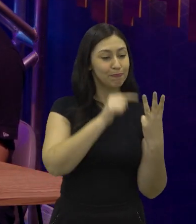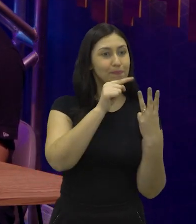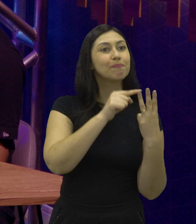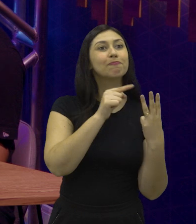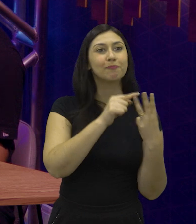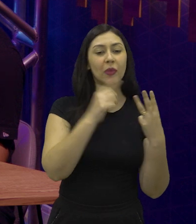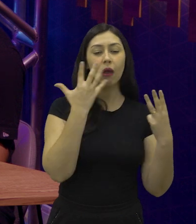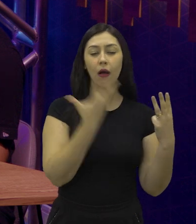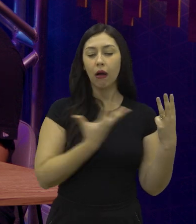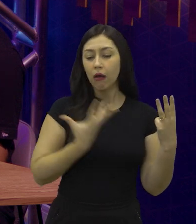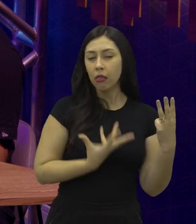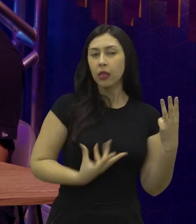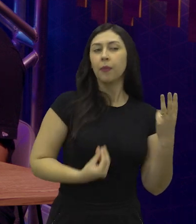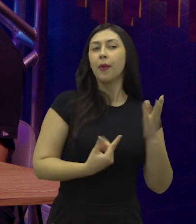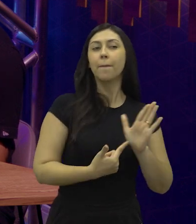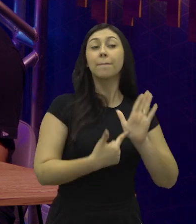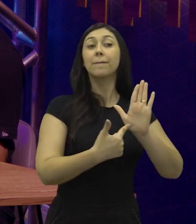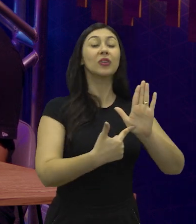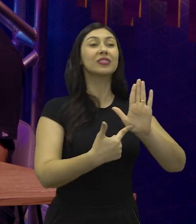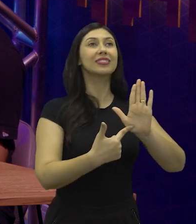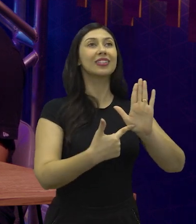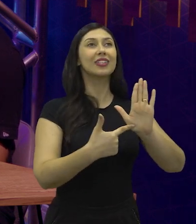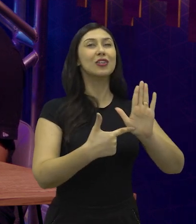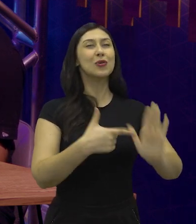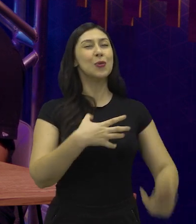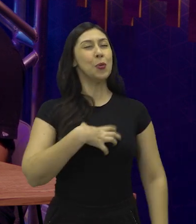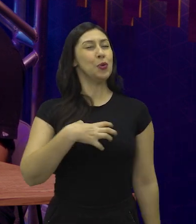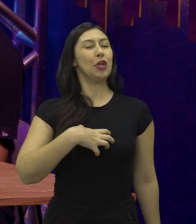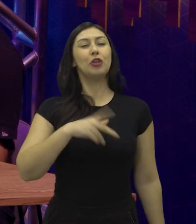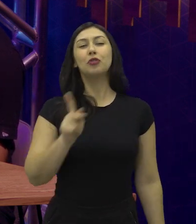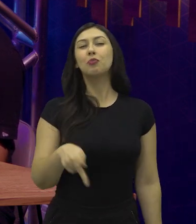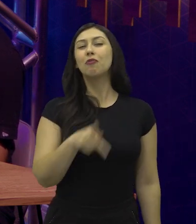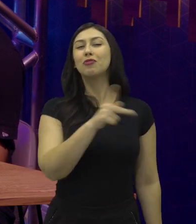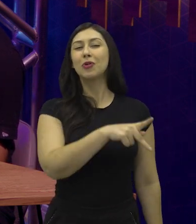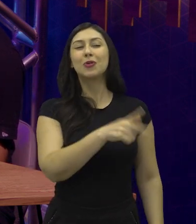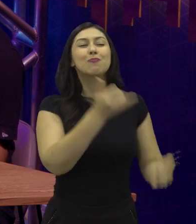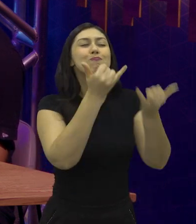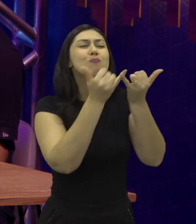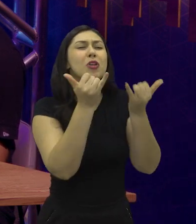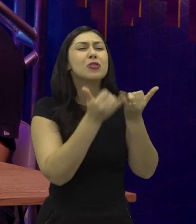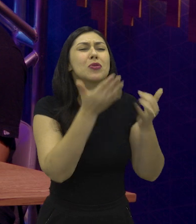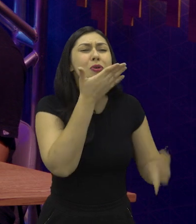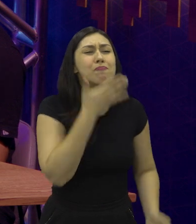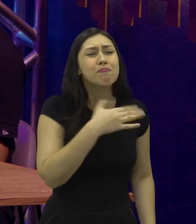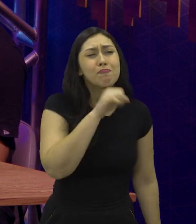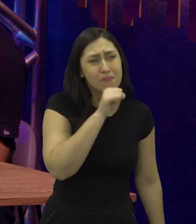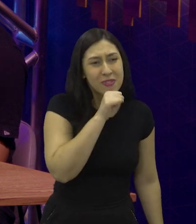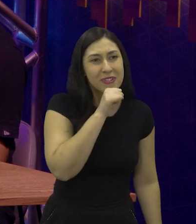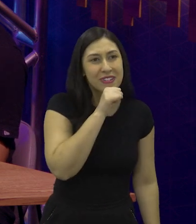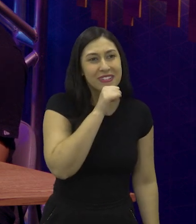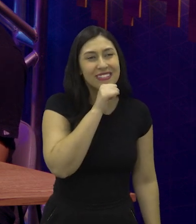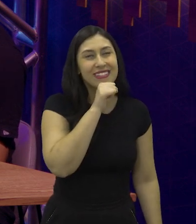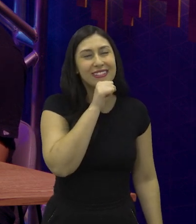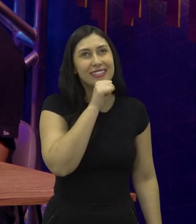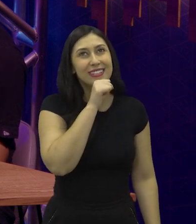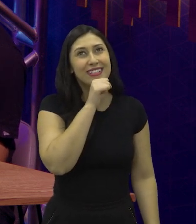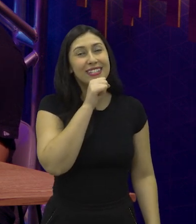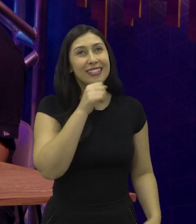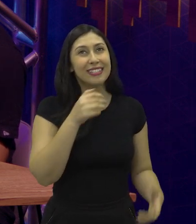ele é muito essa figura de um professor que ele é quase uma figura paterna ali, né, pro Harry.